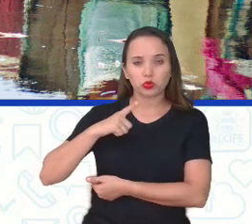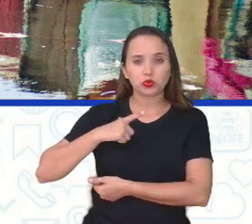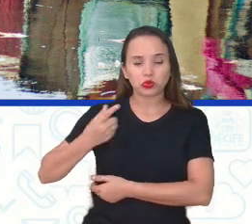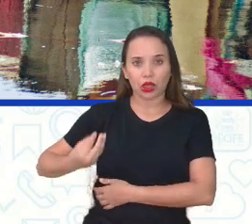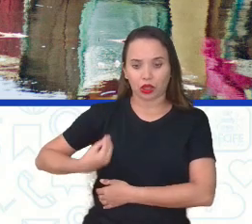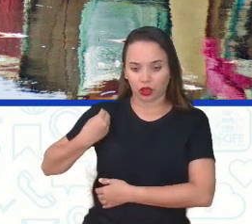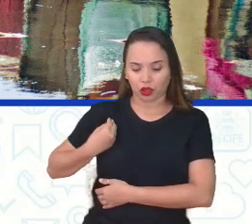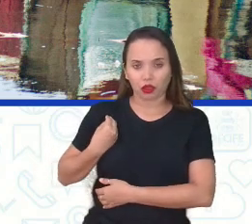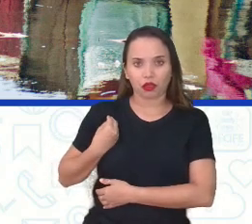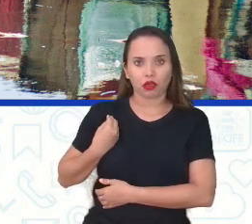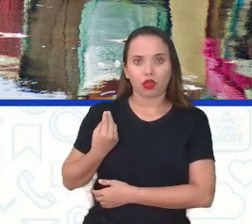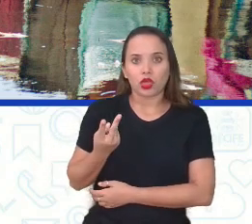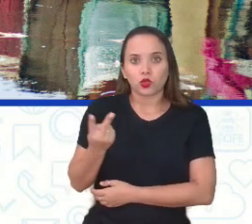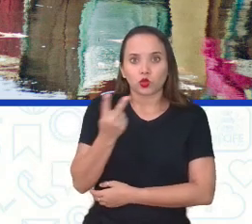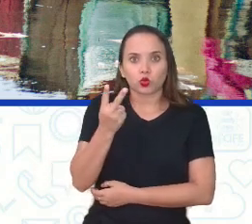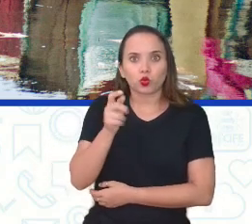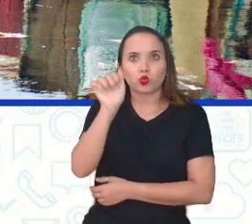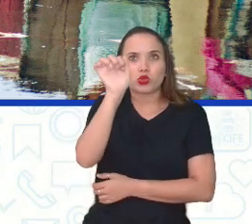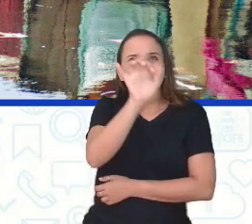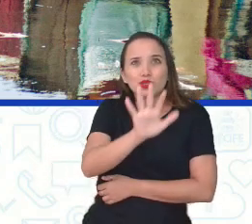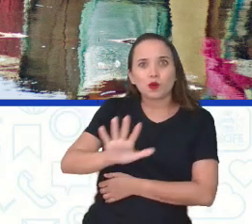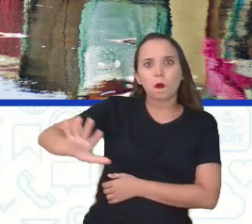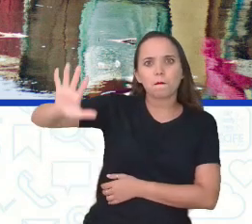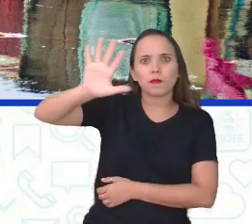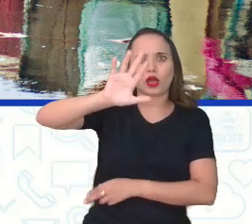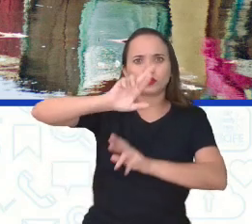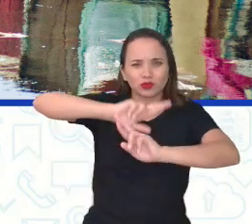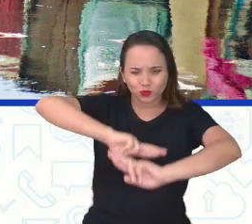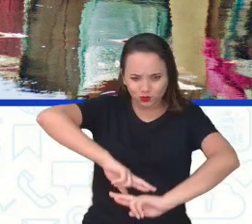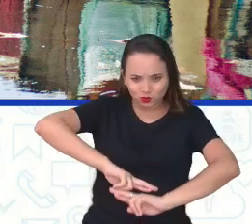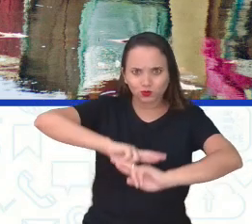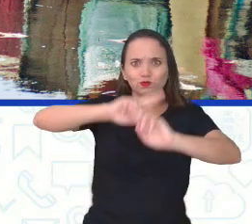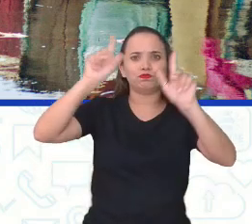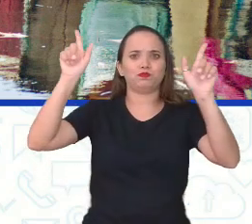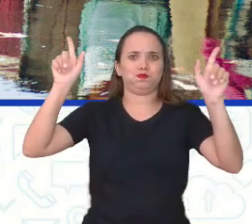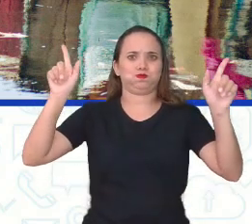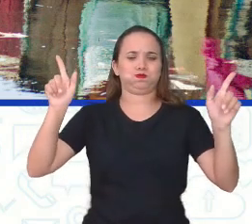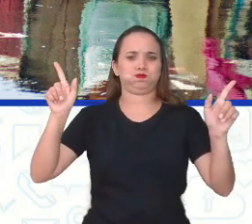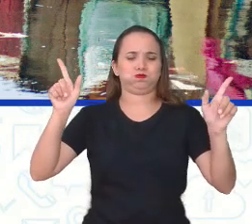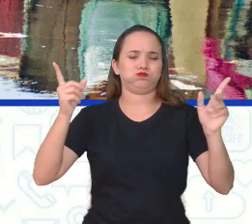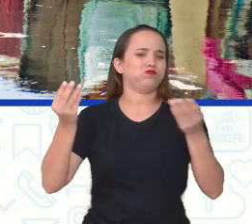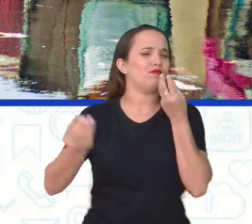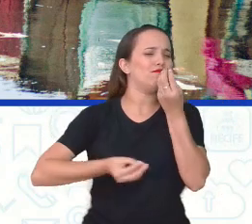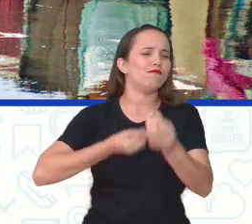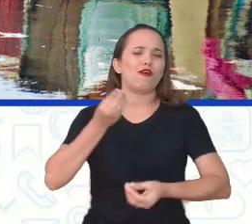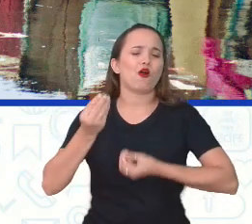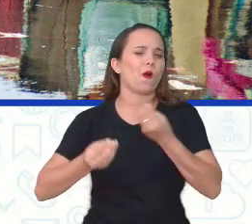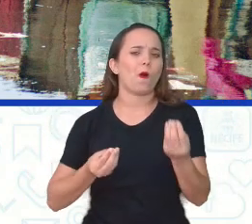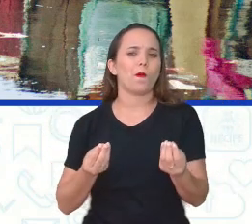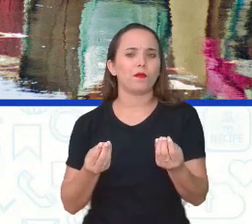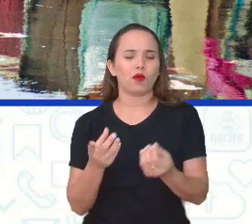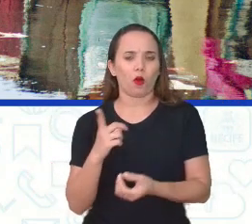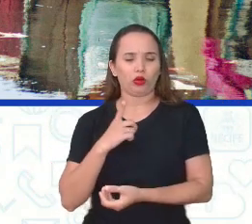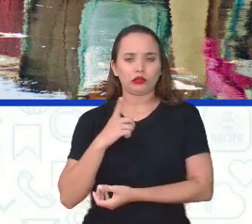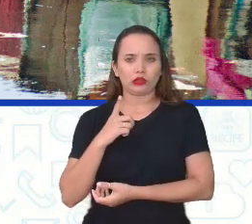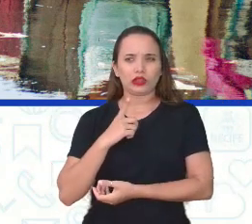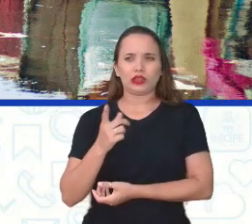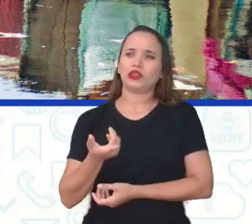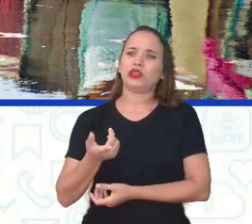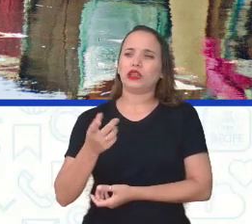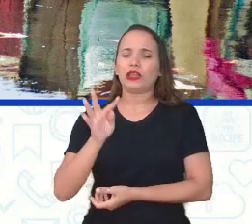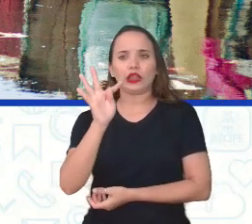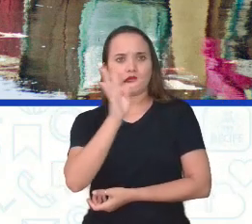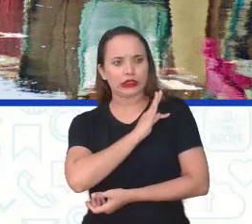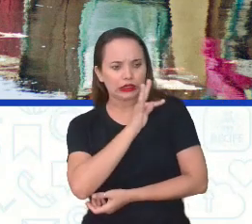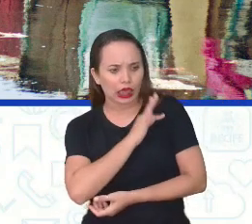tão contrastantes? Como existem técnicas possíveis para ter lugares tão